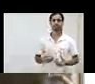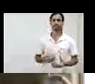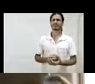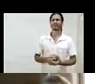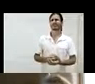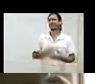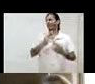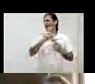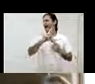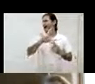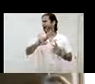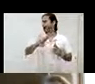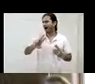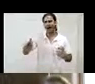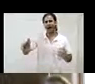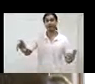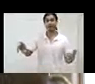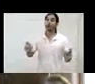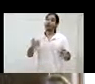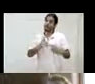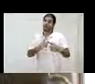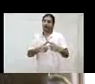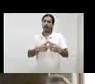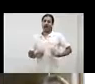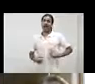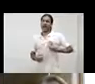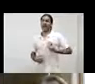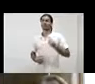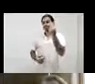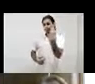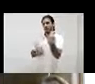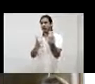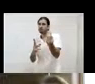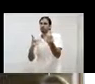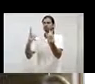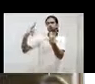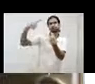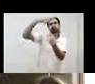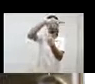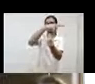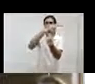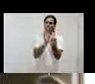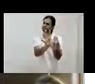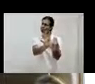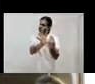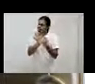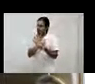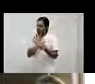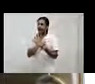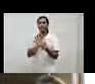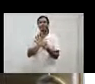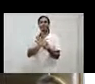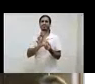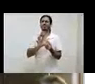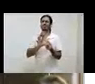sempre faz um reporte da realidade, porque senão a gente vai trazer a qualidade de uma forma genérica, é esse o alerta que a Marliu